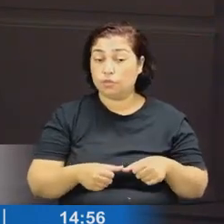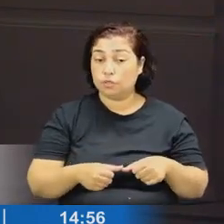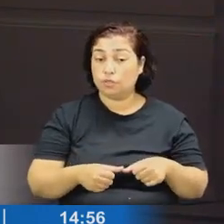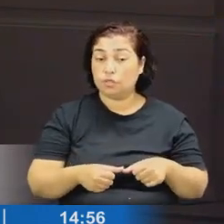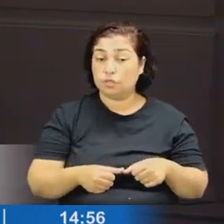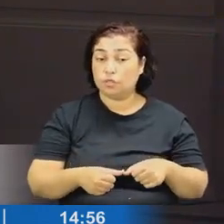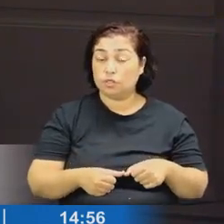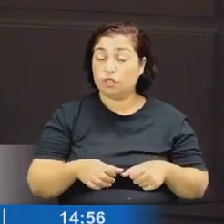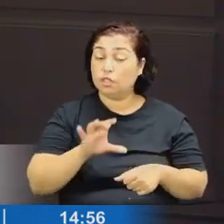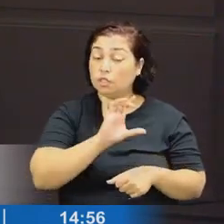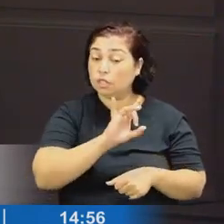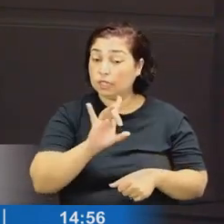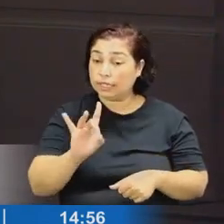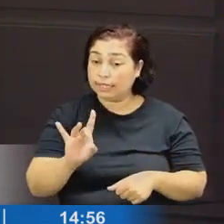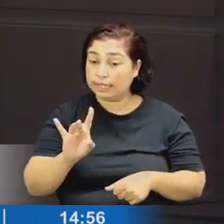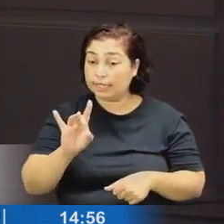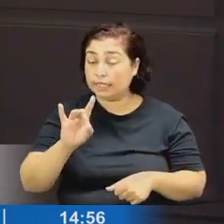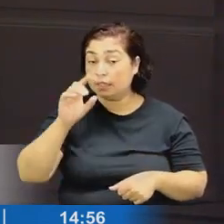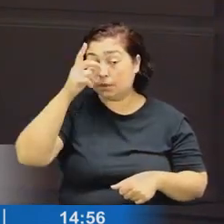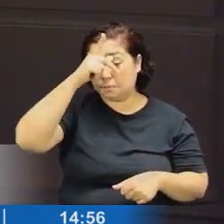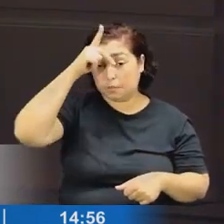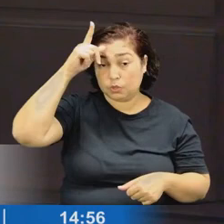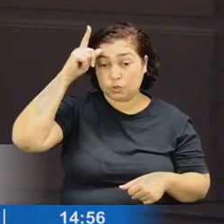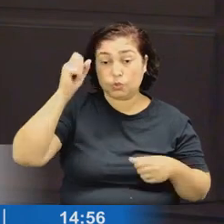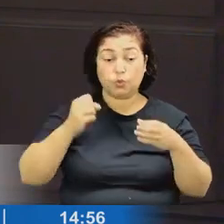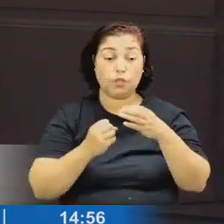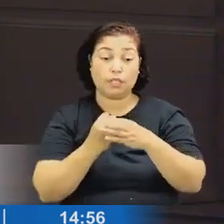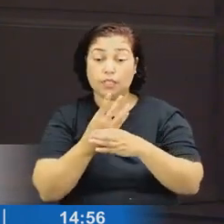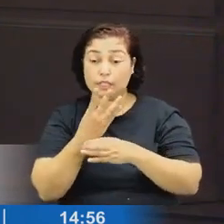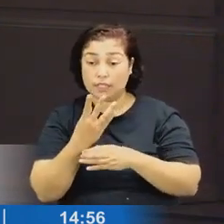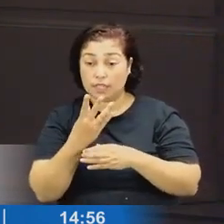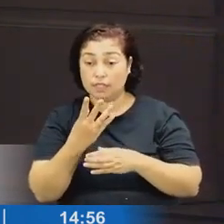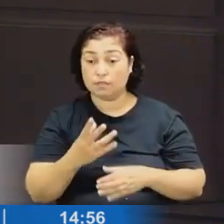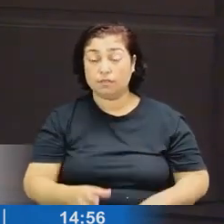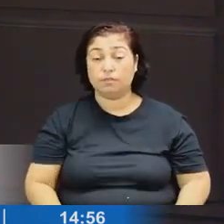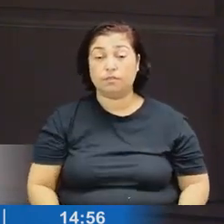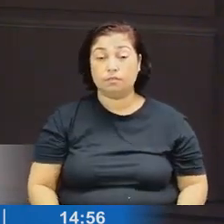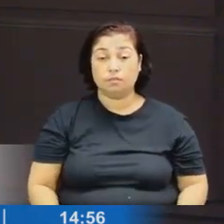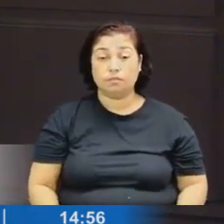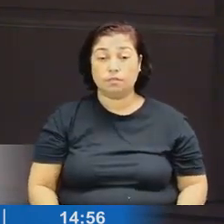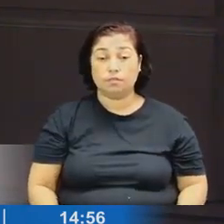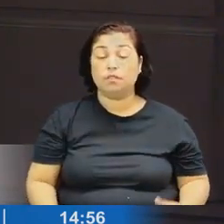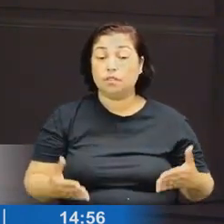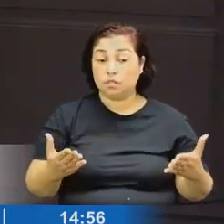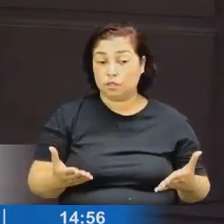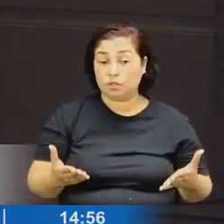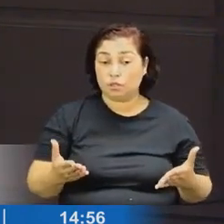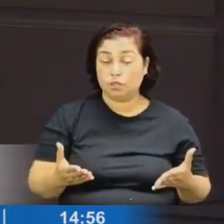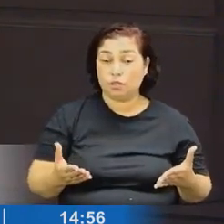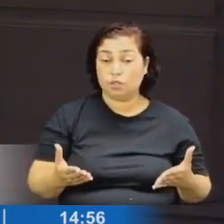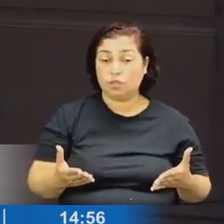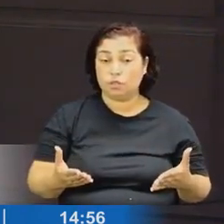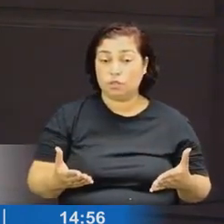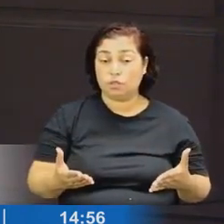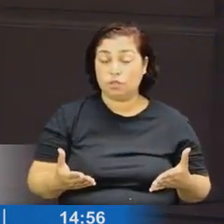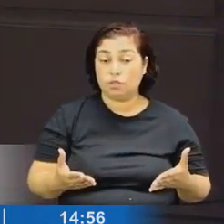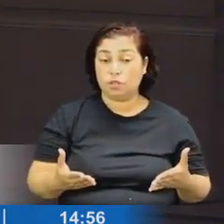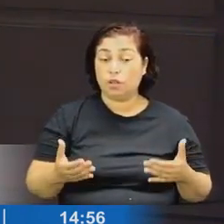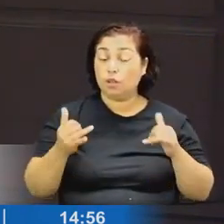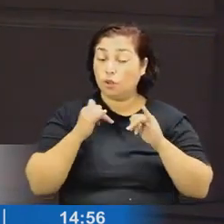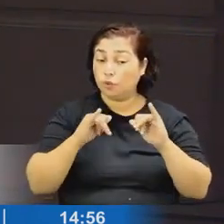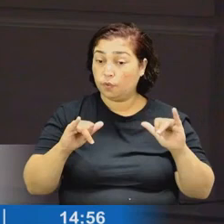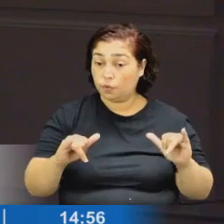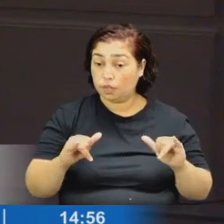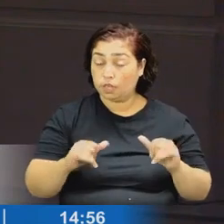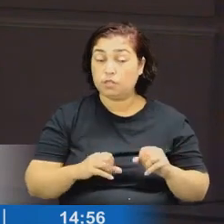pessoal do gabinete criar conforme a linha que o parlamentar tem e em paralelo com isso vai estar sendo divulgado